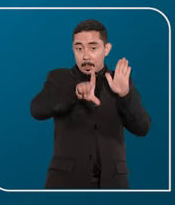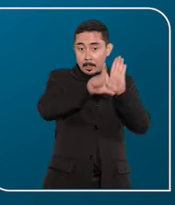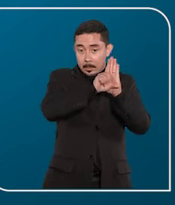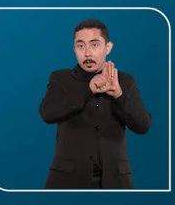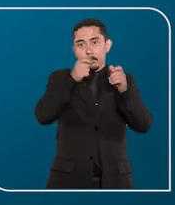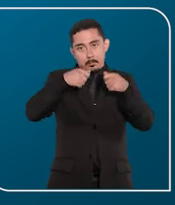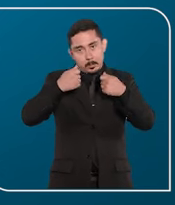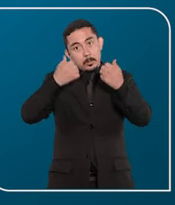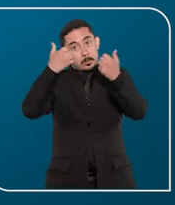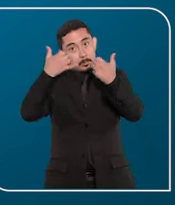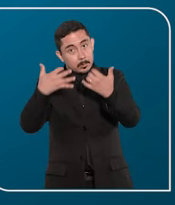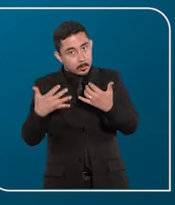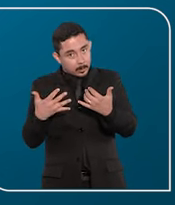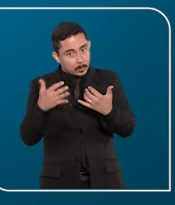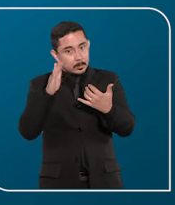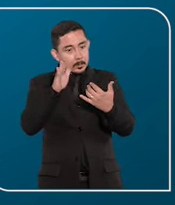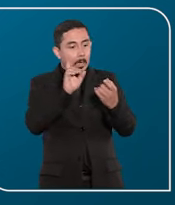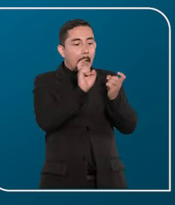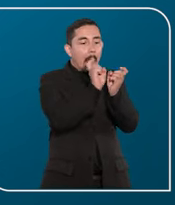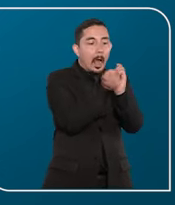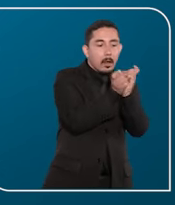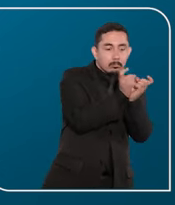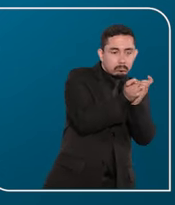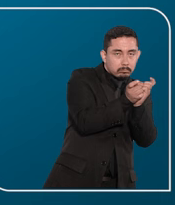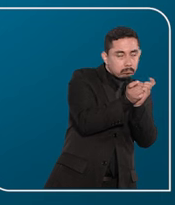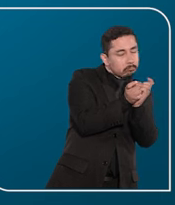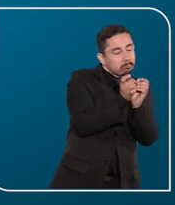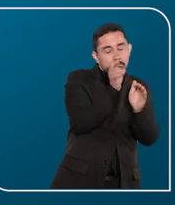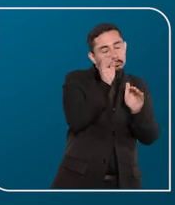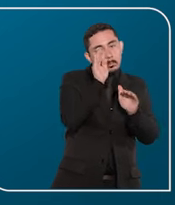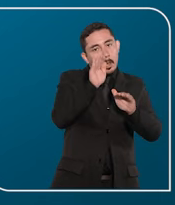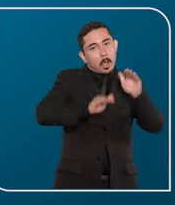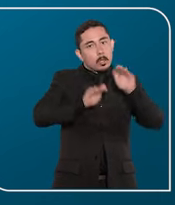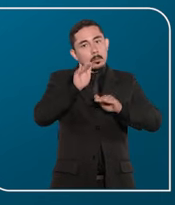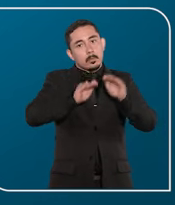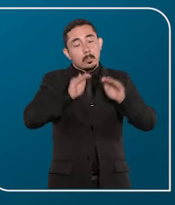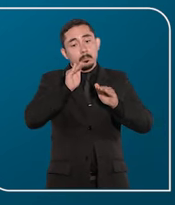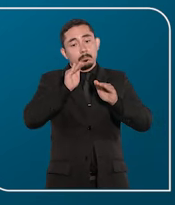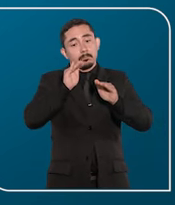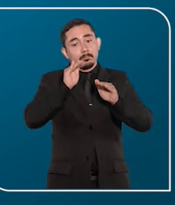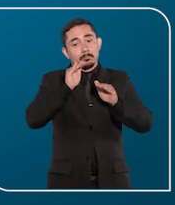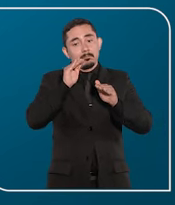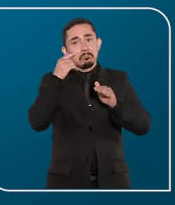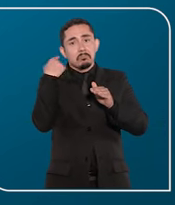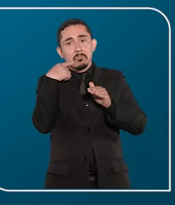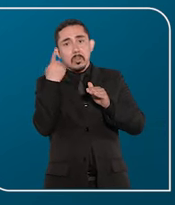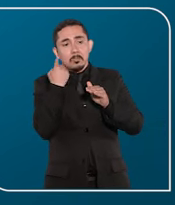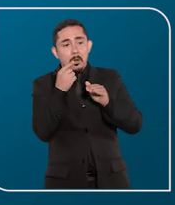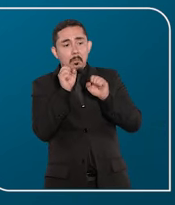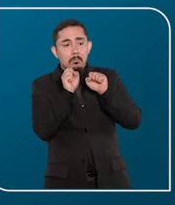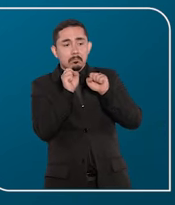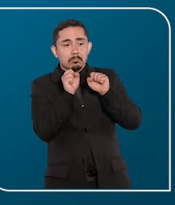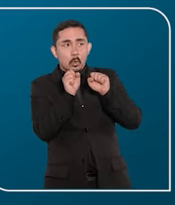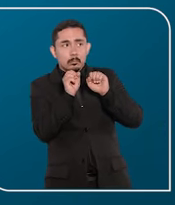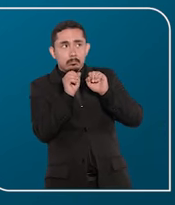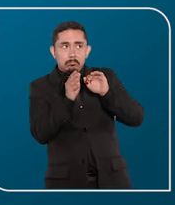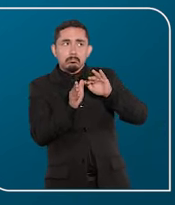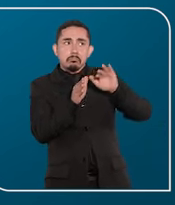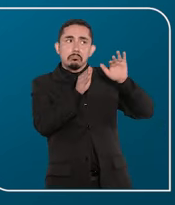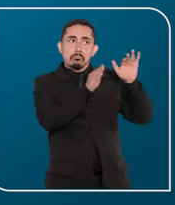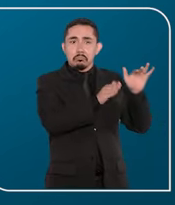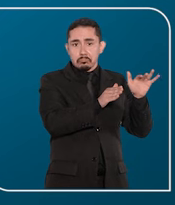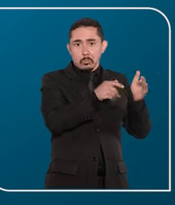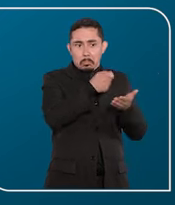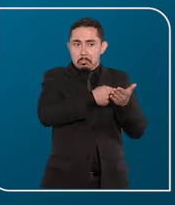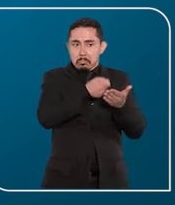que administrativamente, muitas vezes, né, o advogado ele não faz parte, ele não precisa estar presente